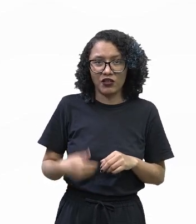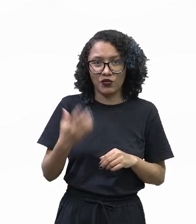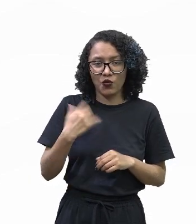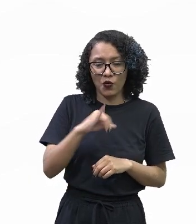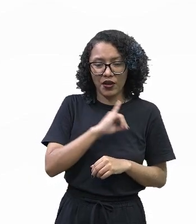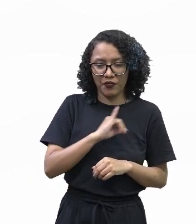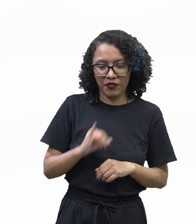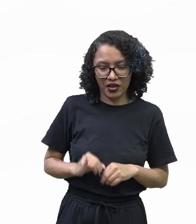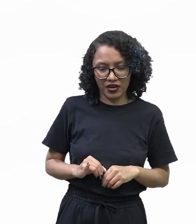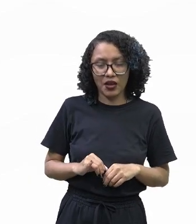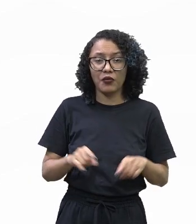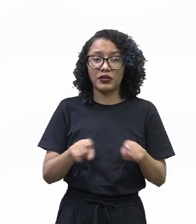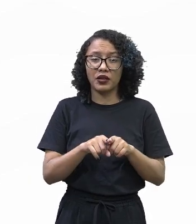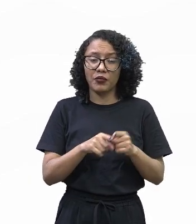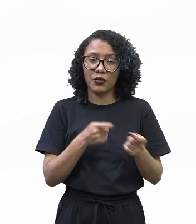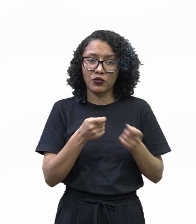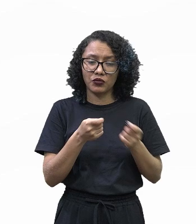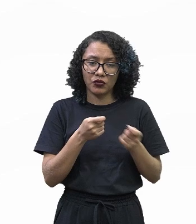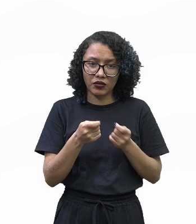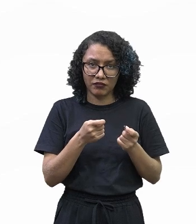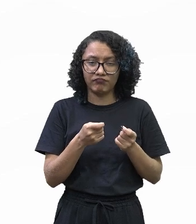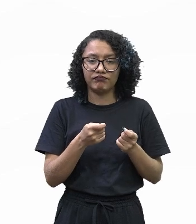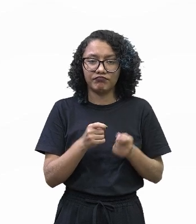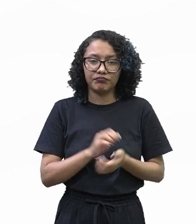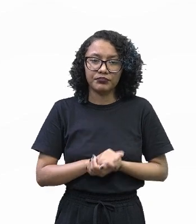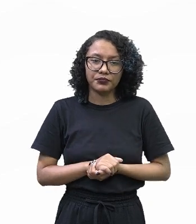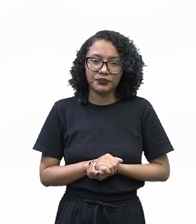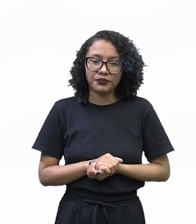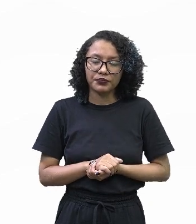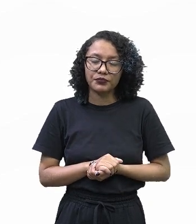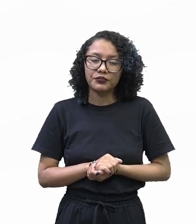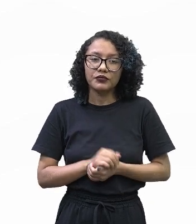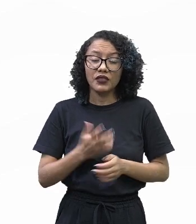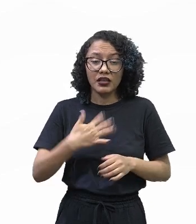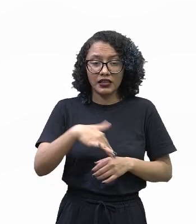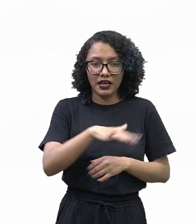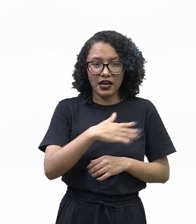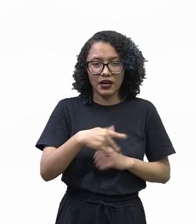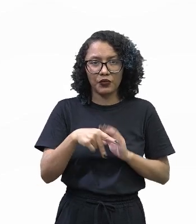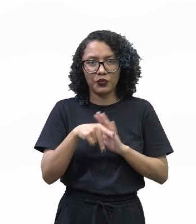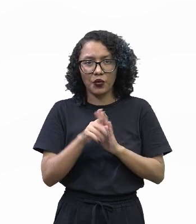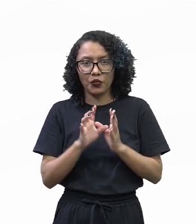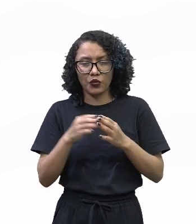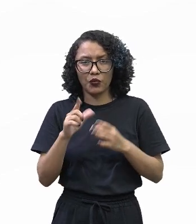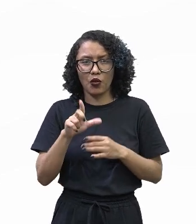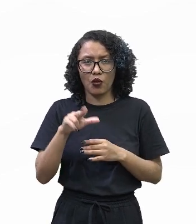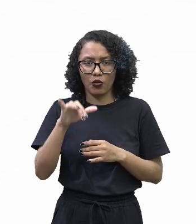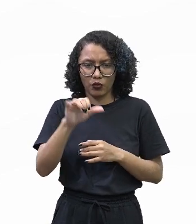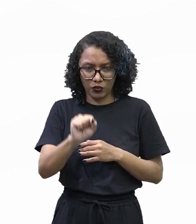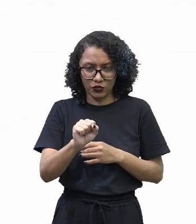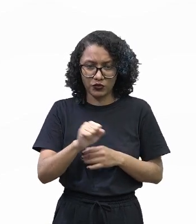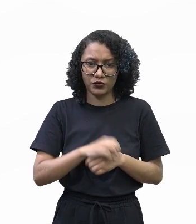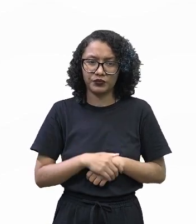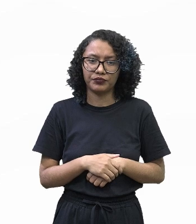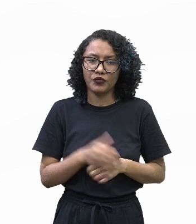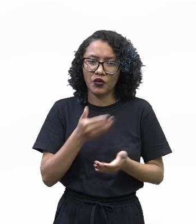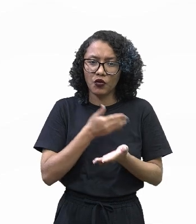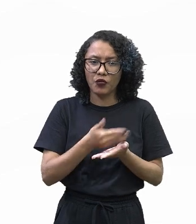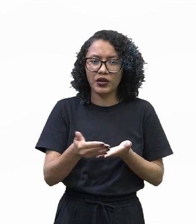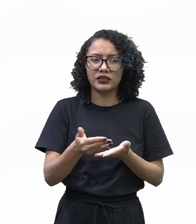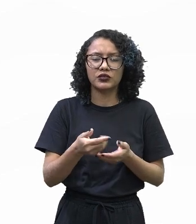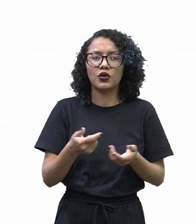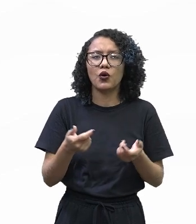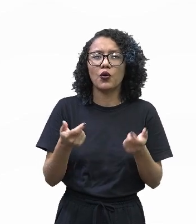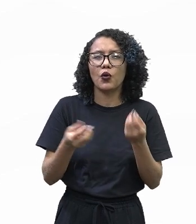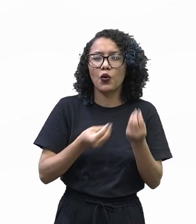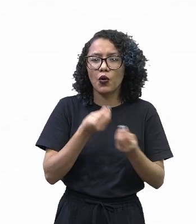da região pelas elites lusas e luso-brasileiras. A revolta teve início com a tomada de Belém. Então, vamos